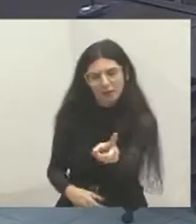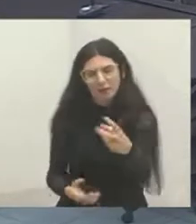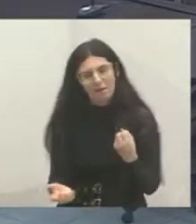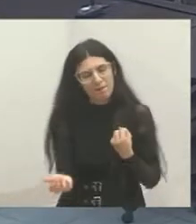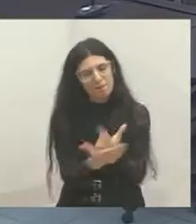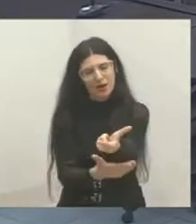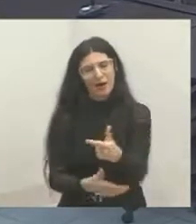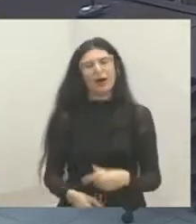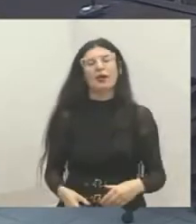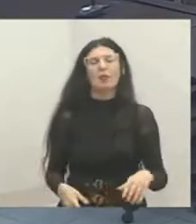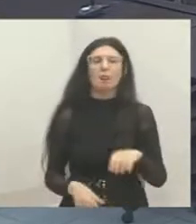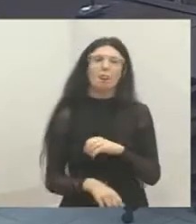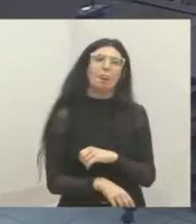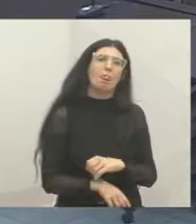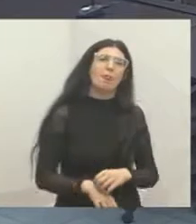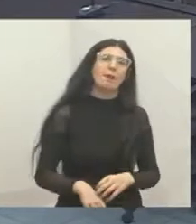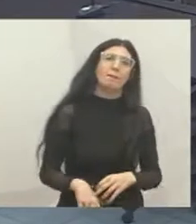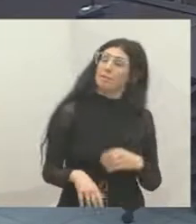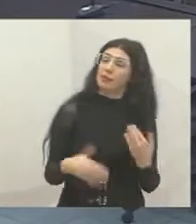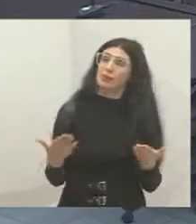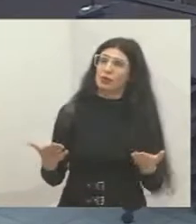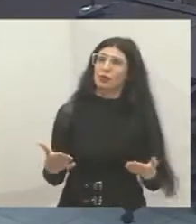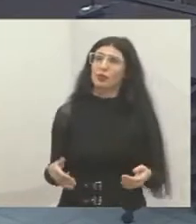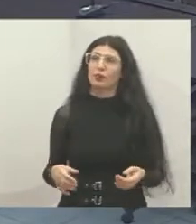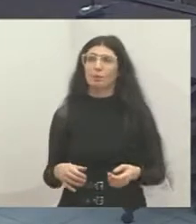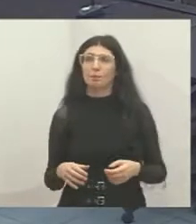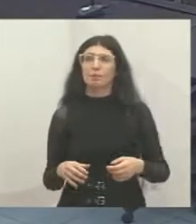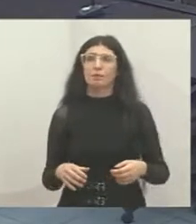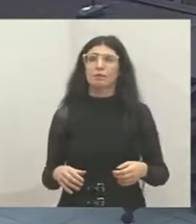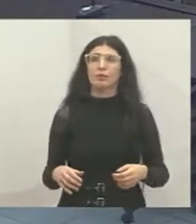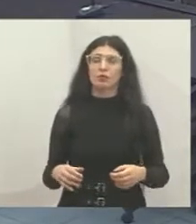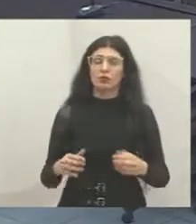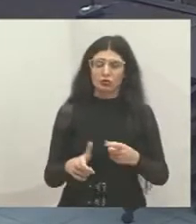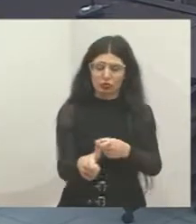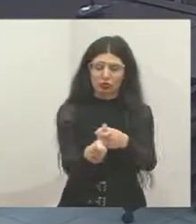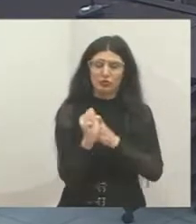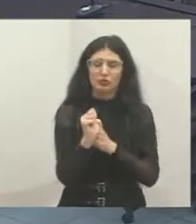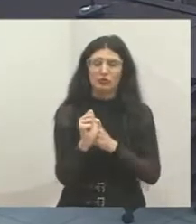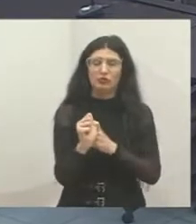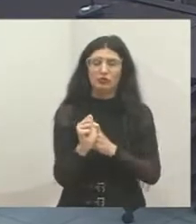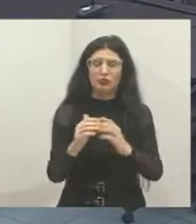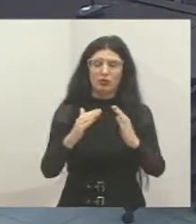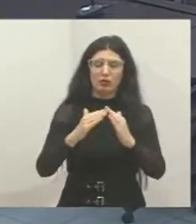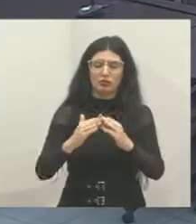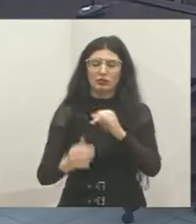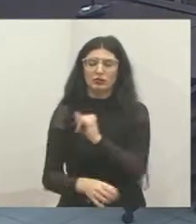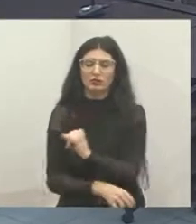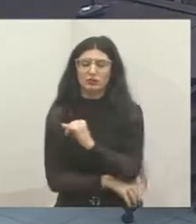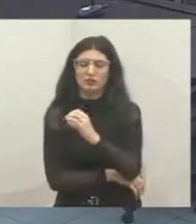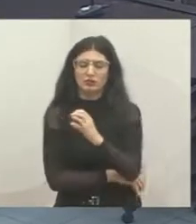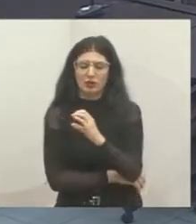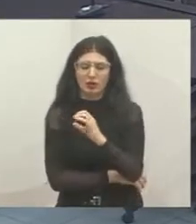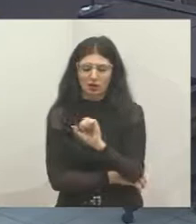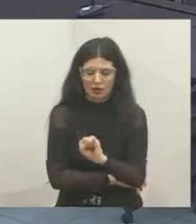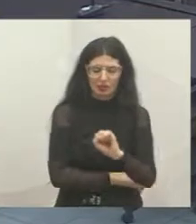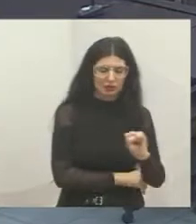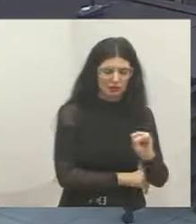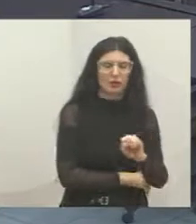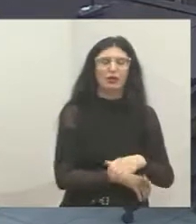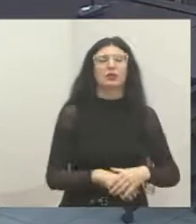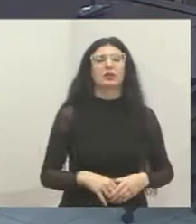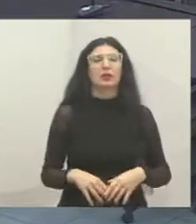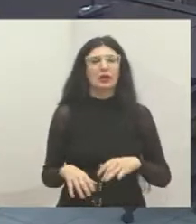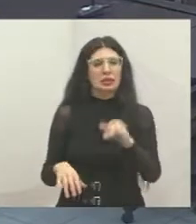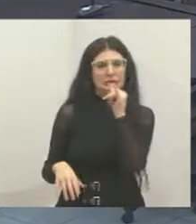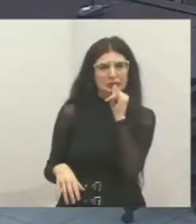colocaram, IPTU, ICMS, ISS, que são os serviços prestados às